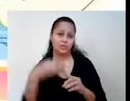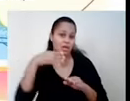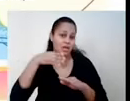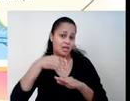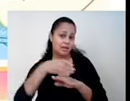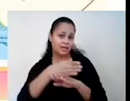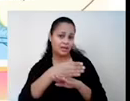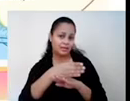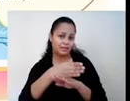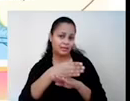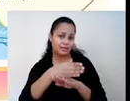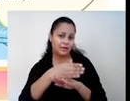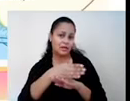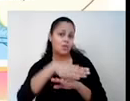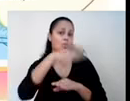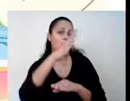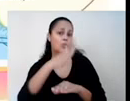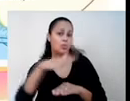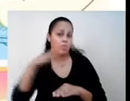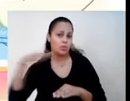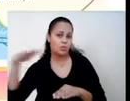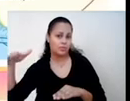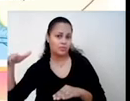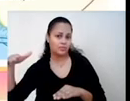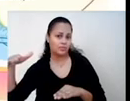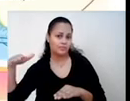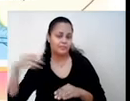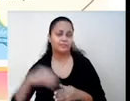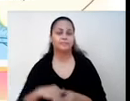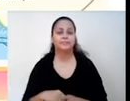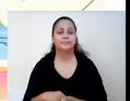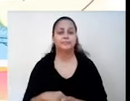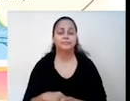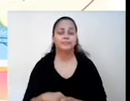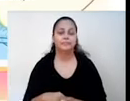e entrando no Mediterrâneo. Então, pessoal,